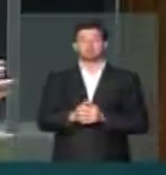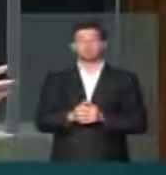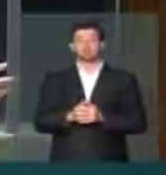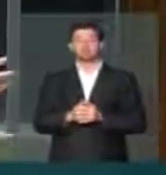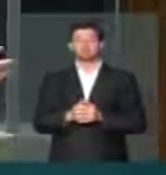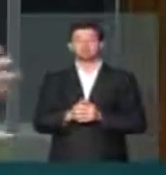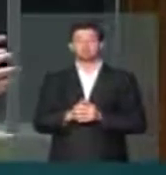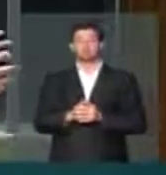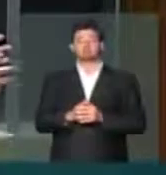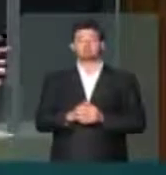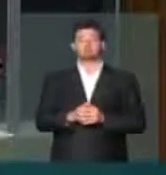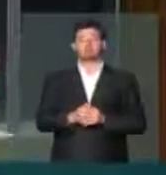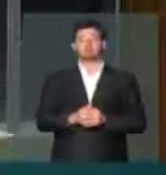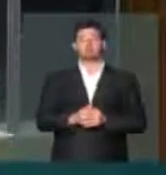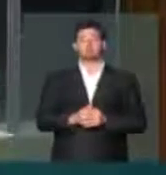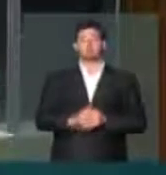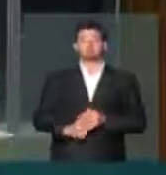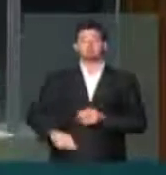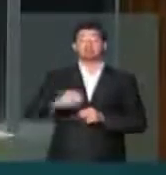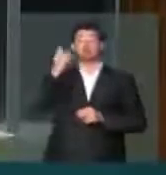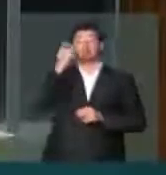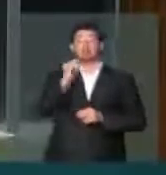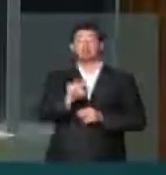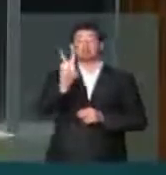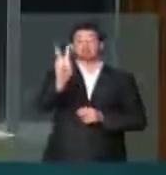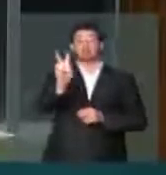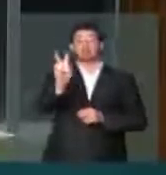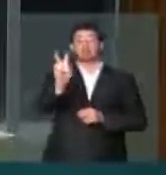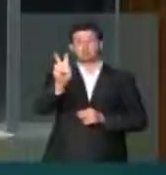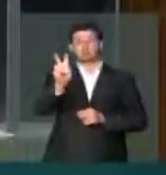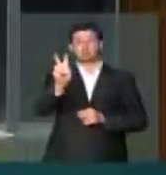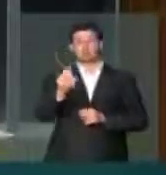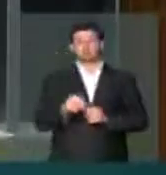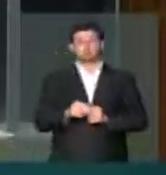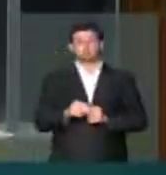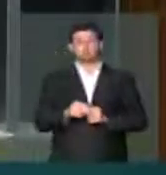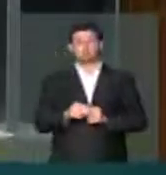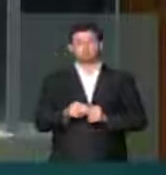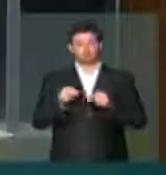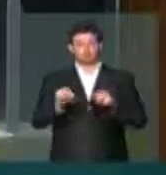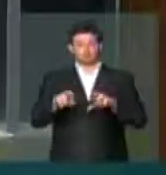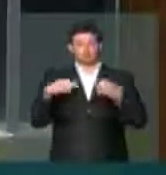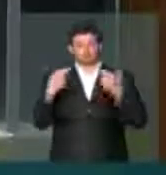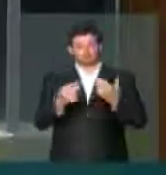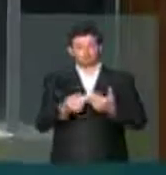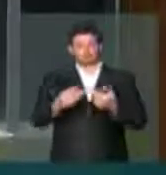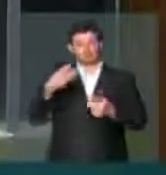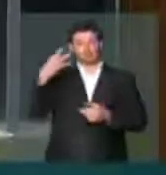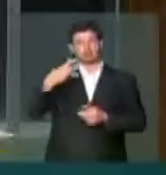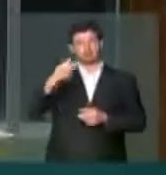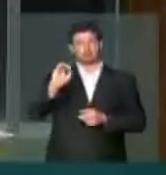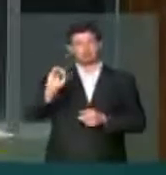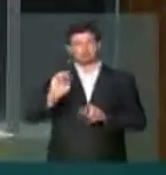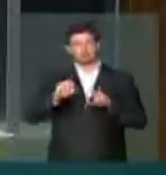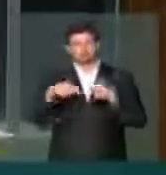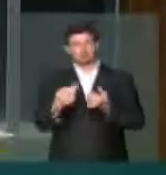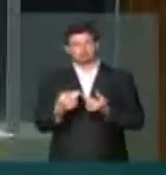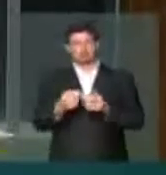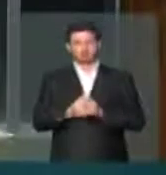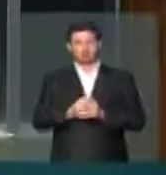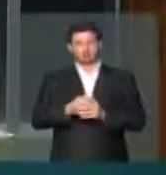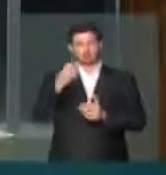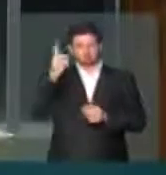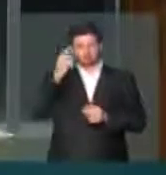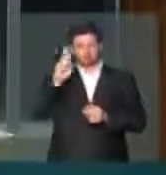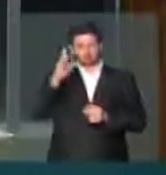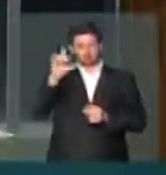por 5 parlamentares naquela Assembleia, na 30ª Assembleia. O